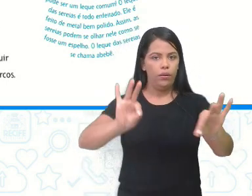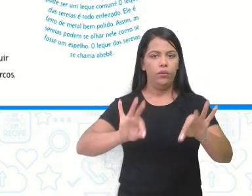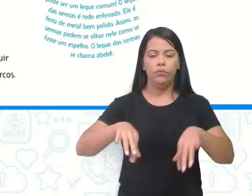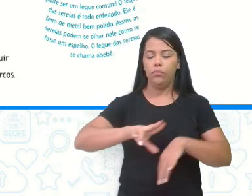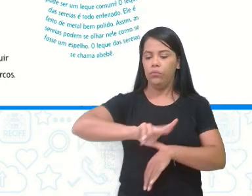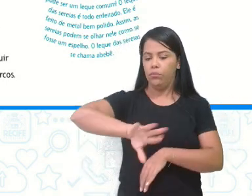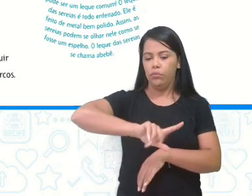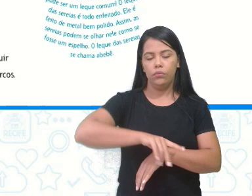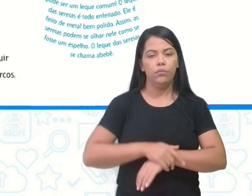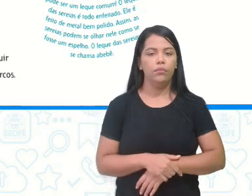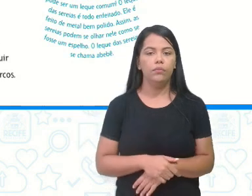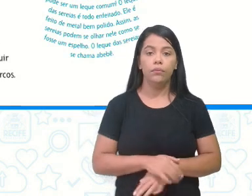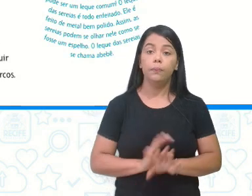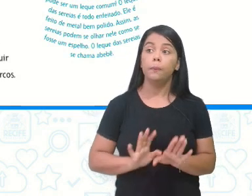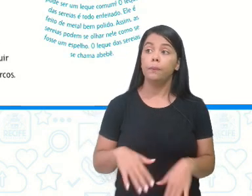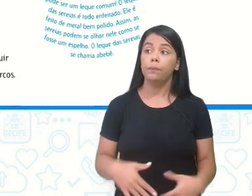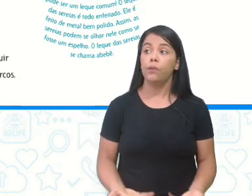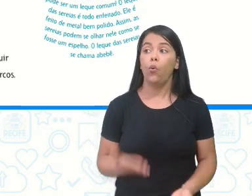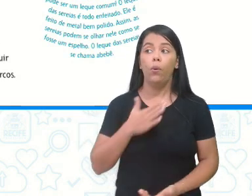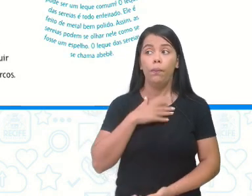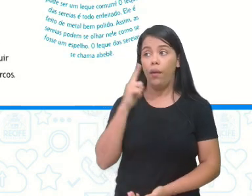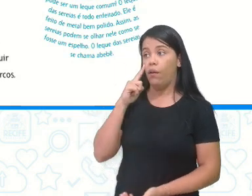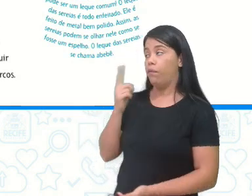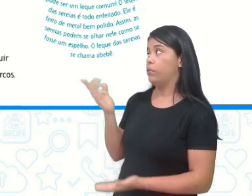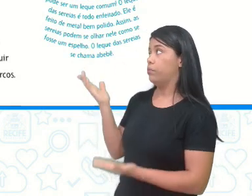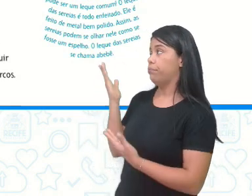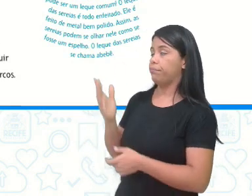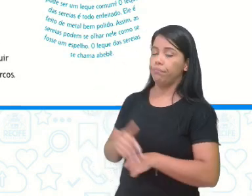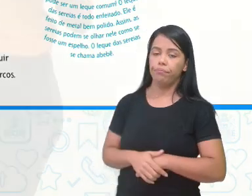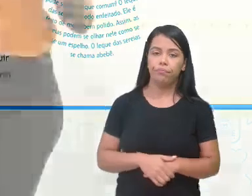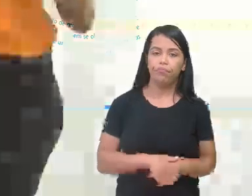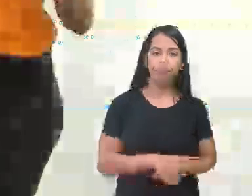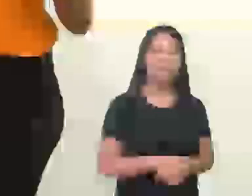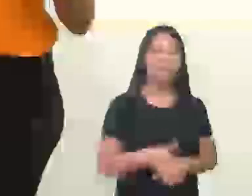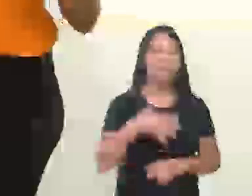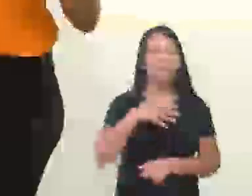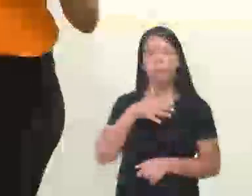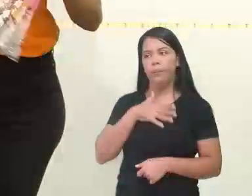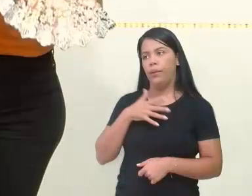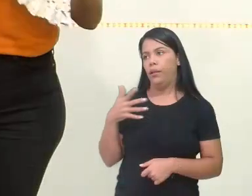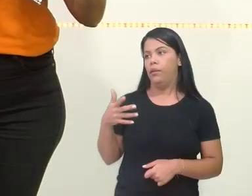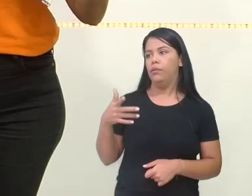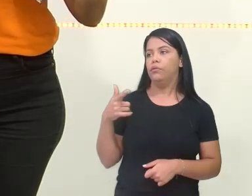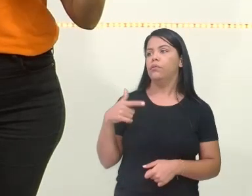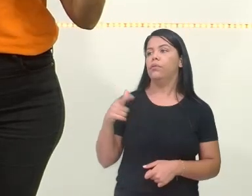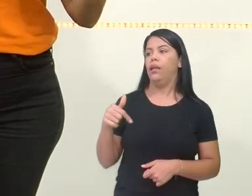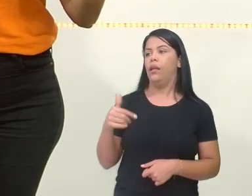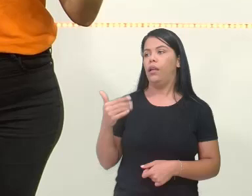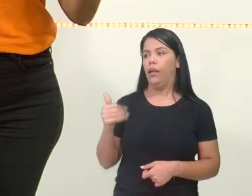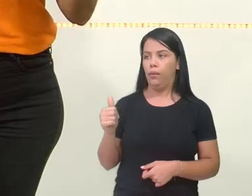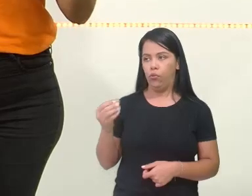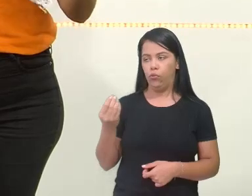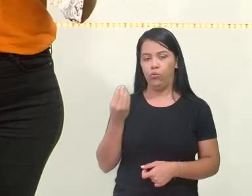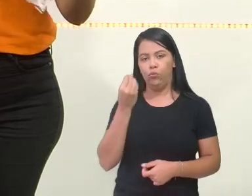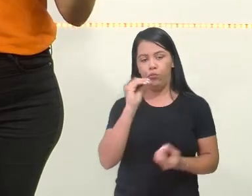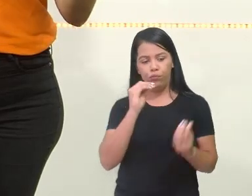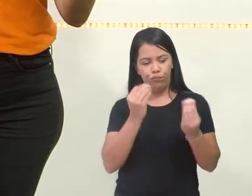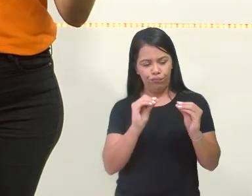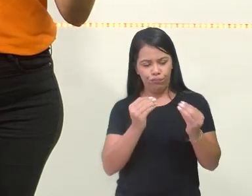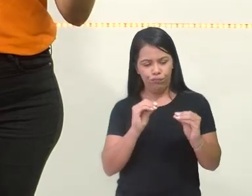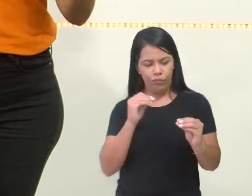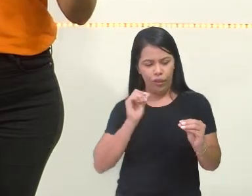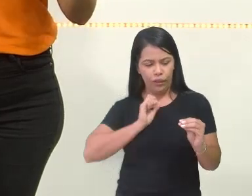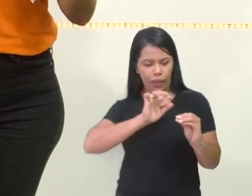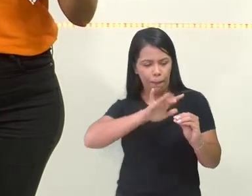forma alguma. Esse meu aqui, olha aqui para o meu. Esse meu aqui é bem enfeitadinho também, não é? Ele tem